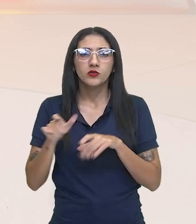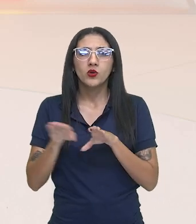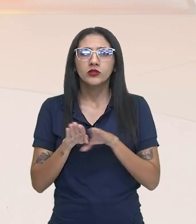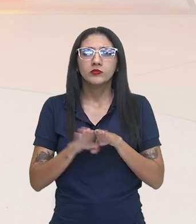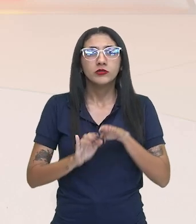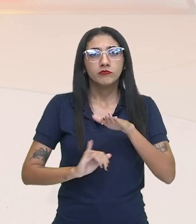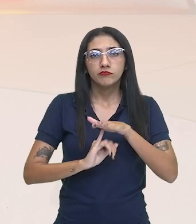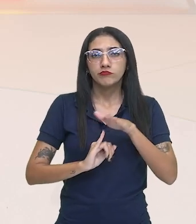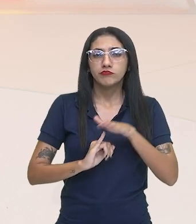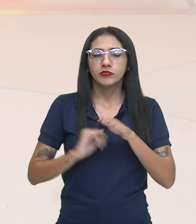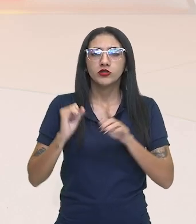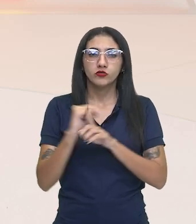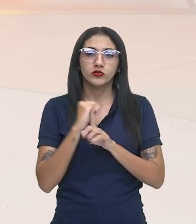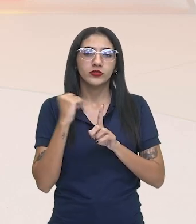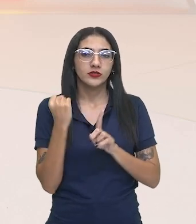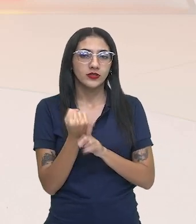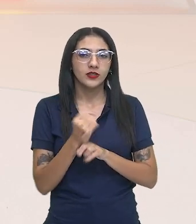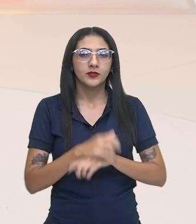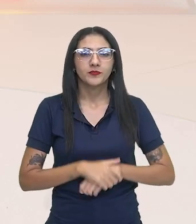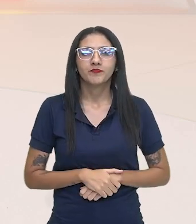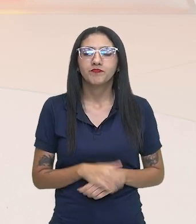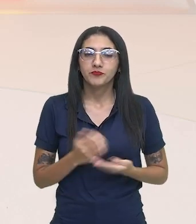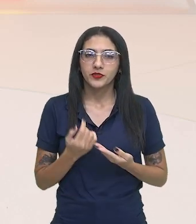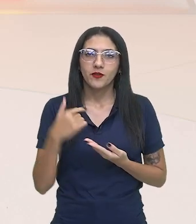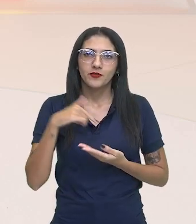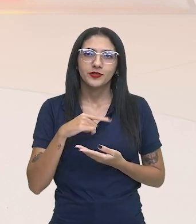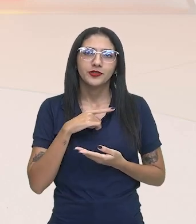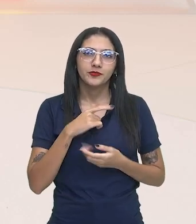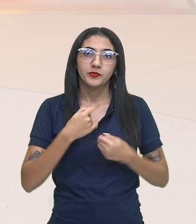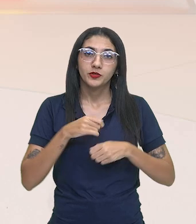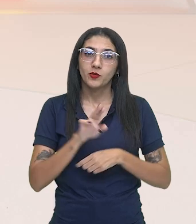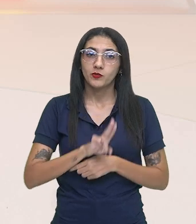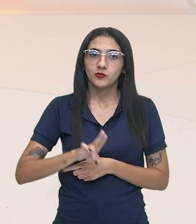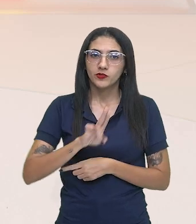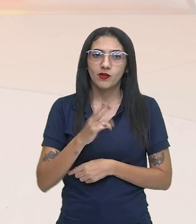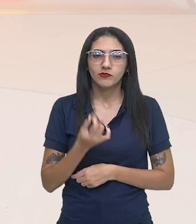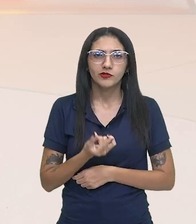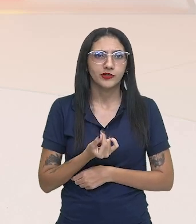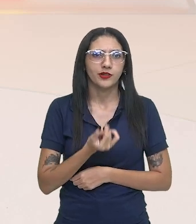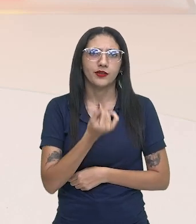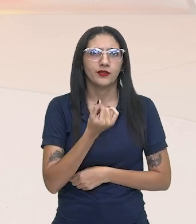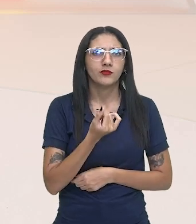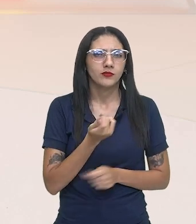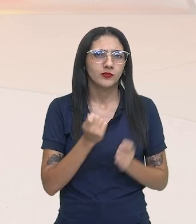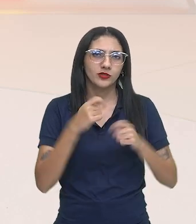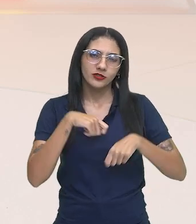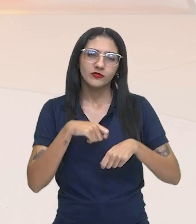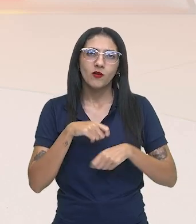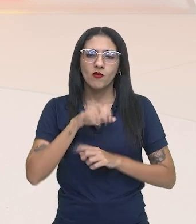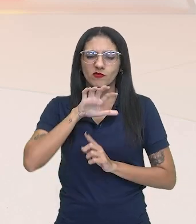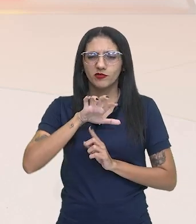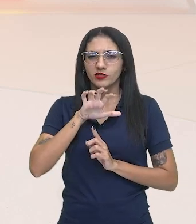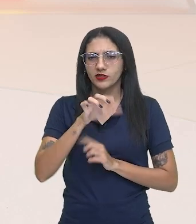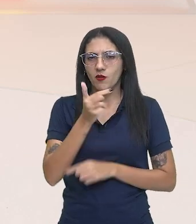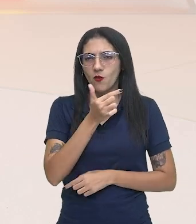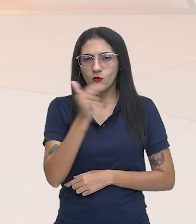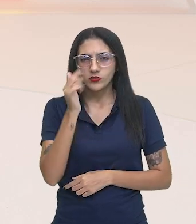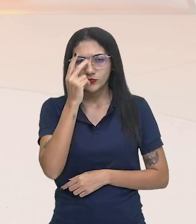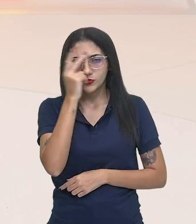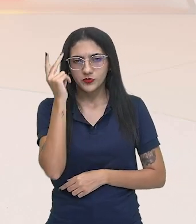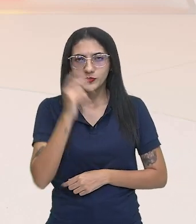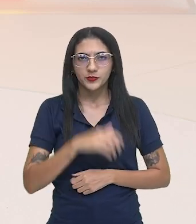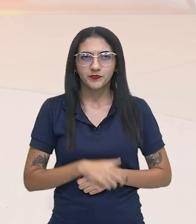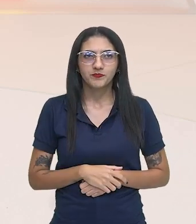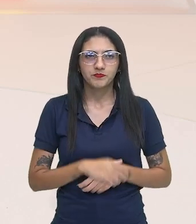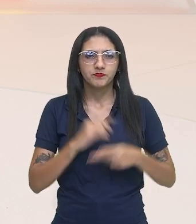e sociedades. Então, você usa do poder econômico, do dinheiro, para submeter as outras pessoas,